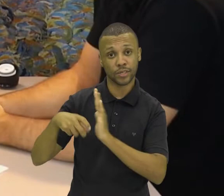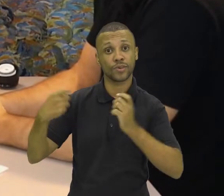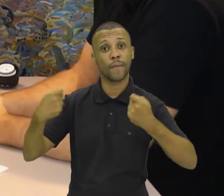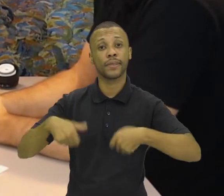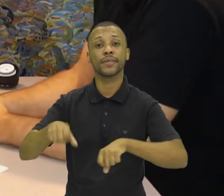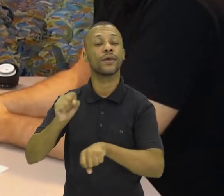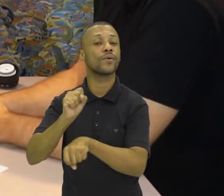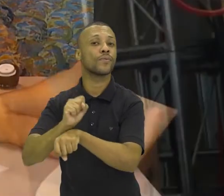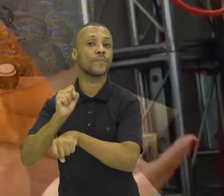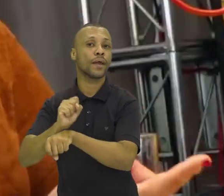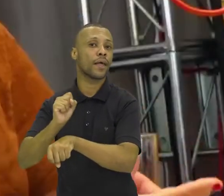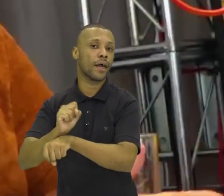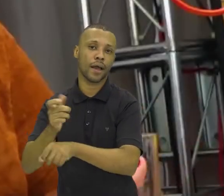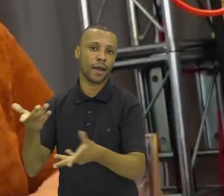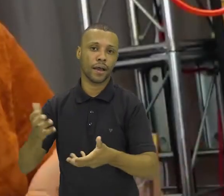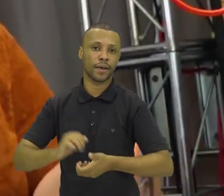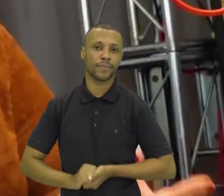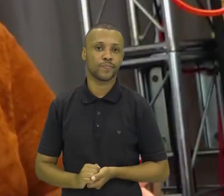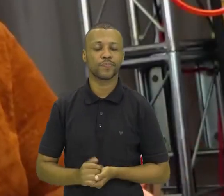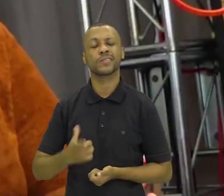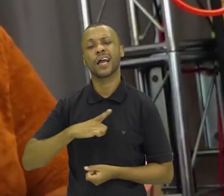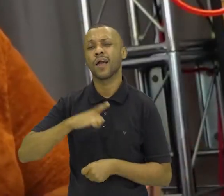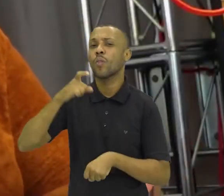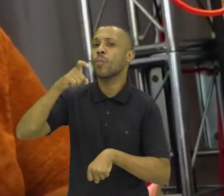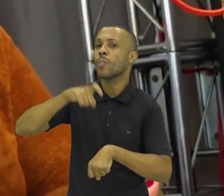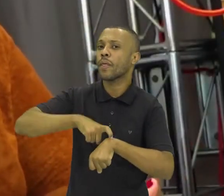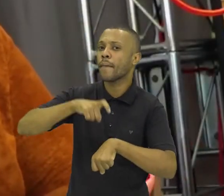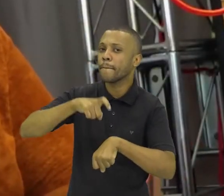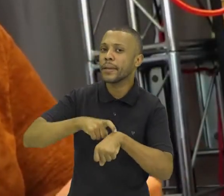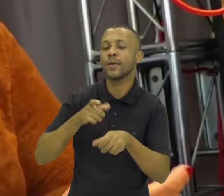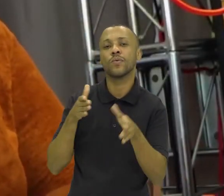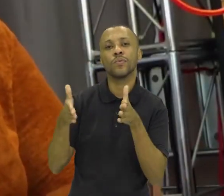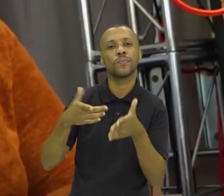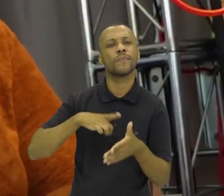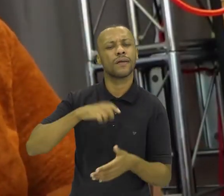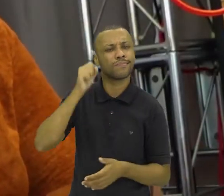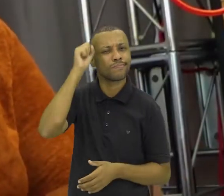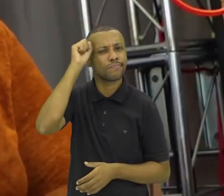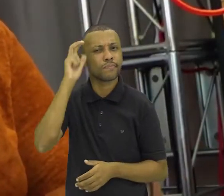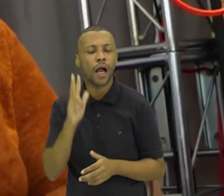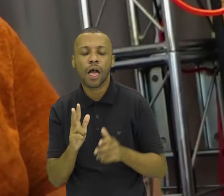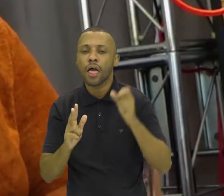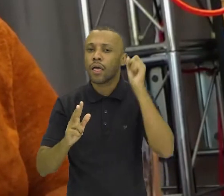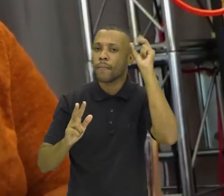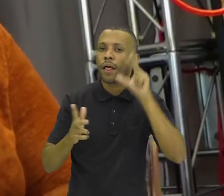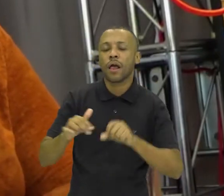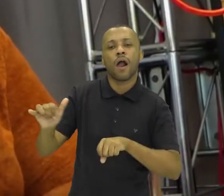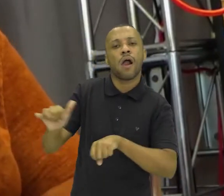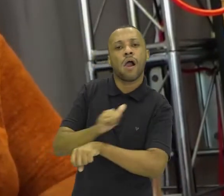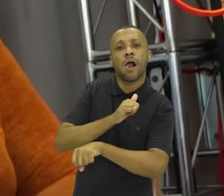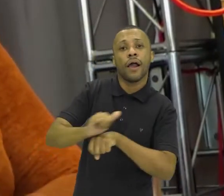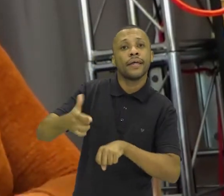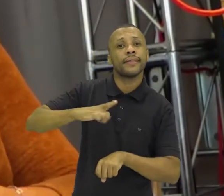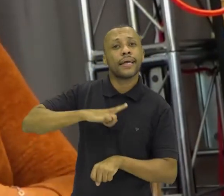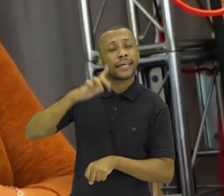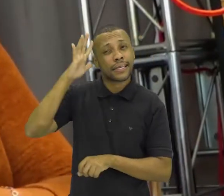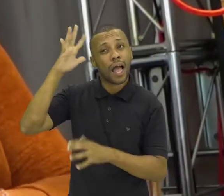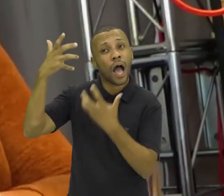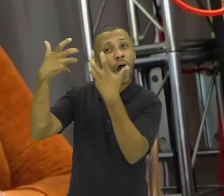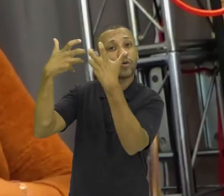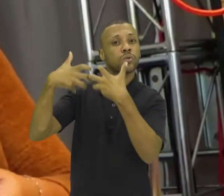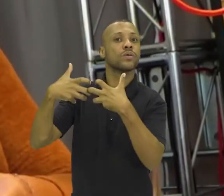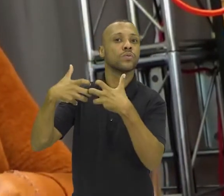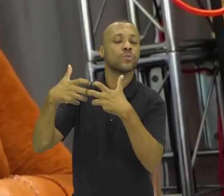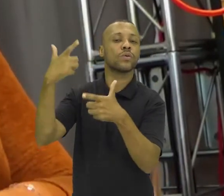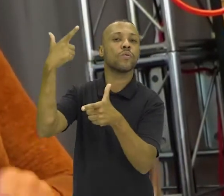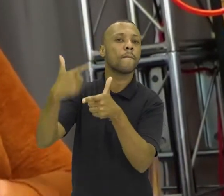as pessoas, Dos próprios passageiros, Sim. porque demanda um tempinho. Demanda. Se o cara for muito sagaz ali, então o processo seguindo aqui demora. esse raciocínio do